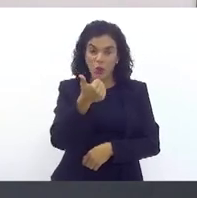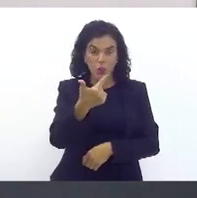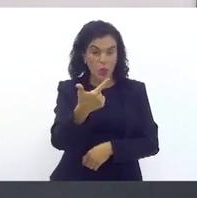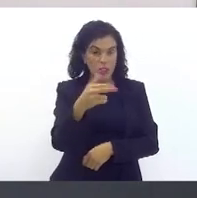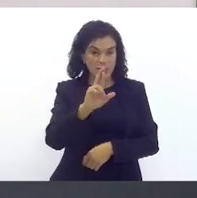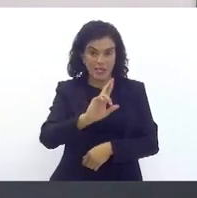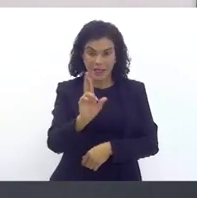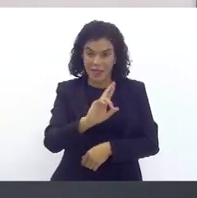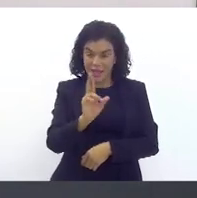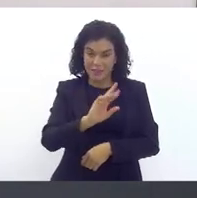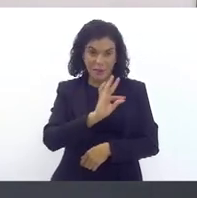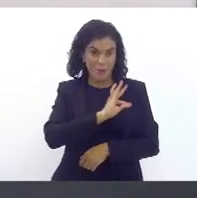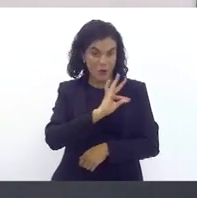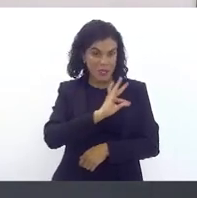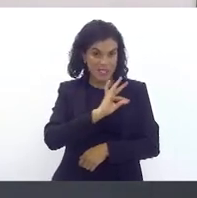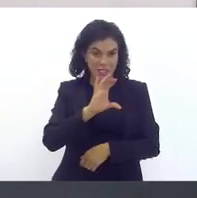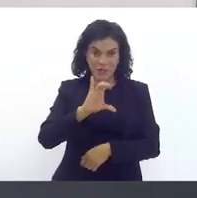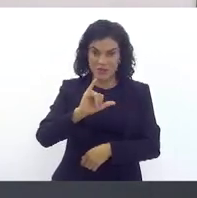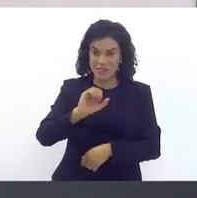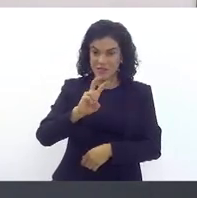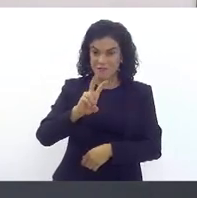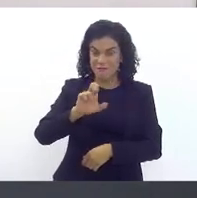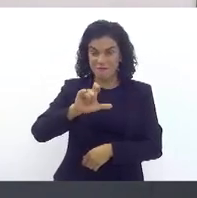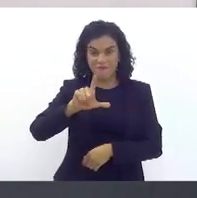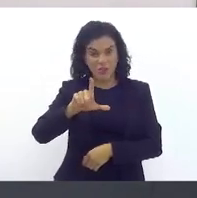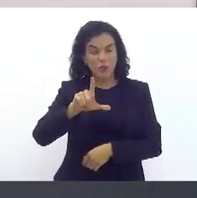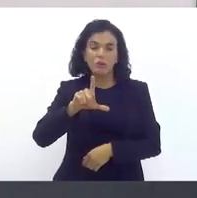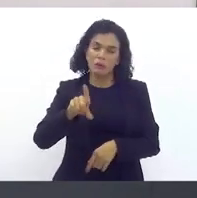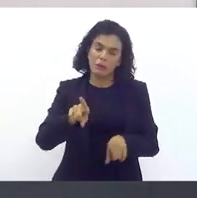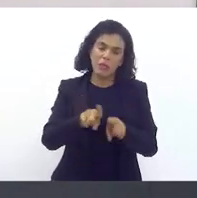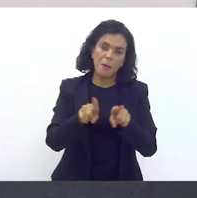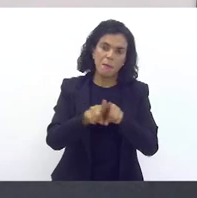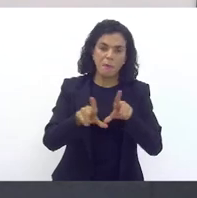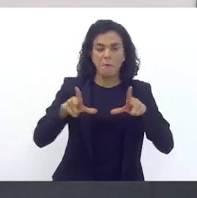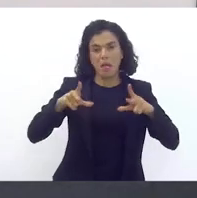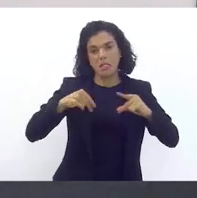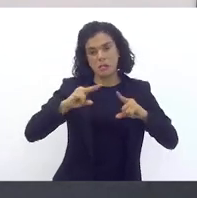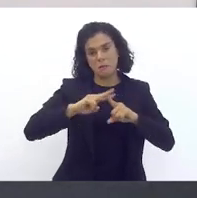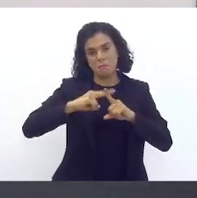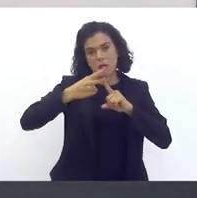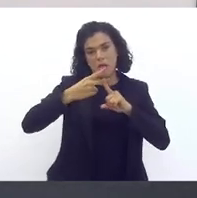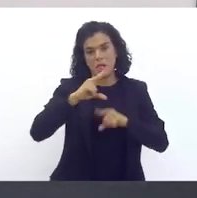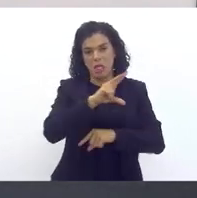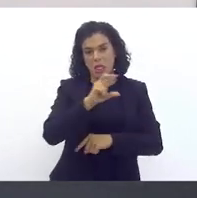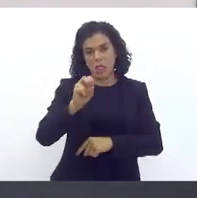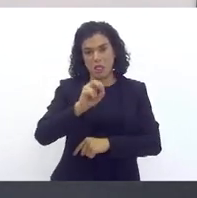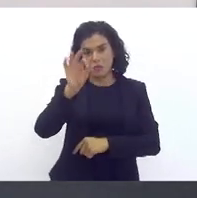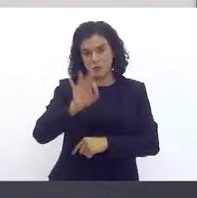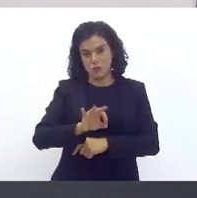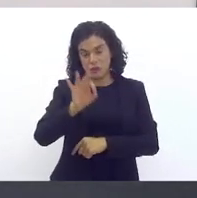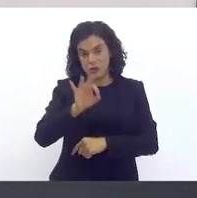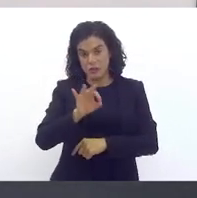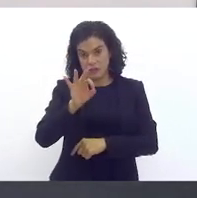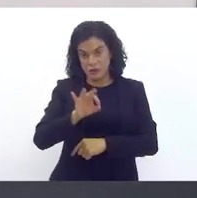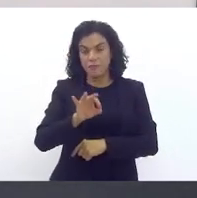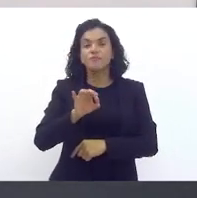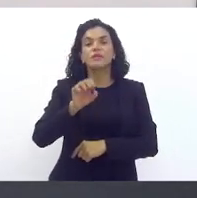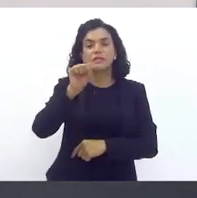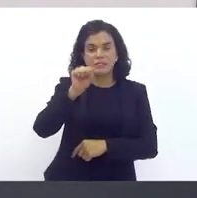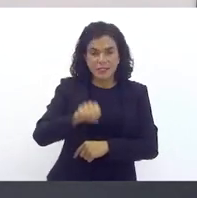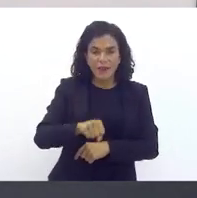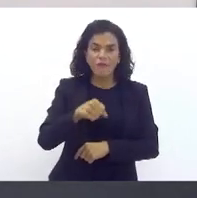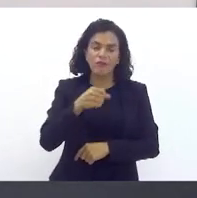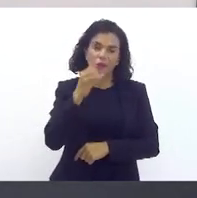Então, os policiais civis também mereciam um aumento de 500%. E vou ser